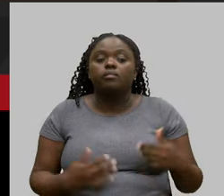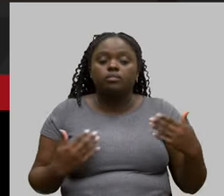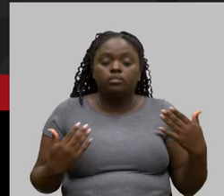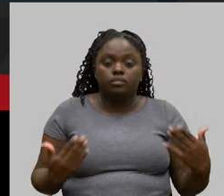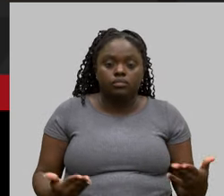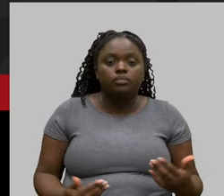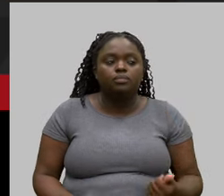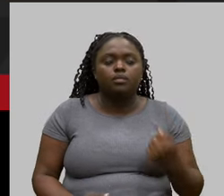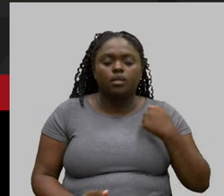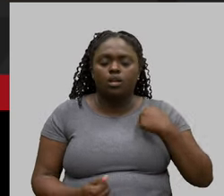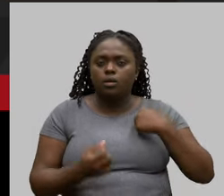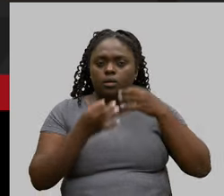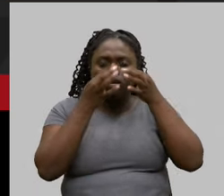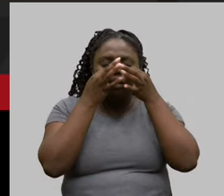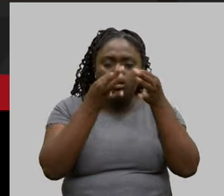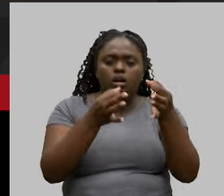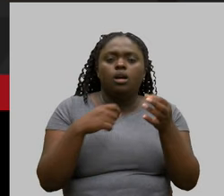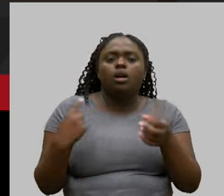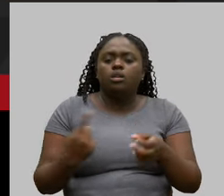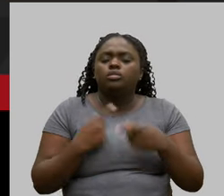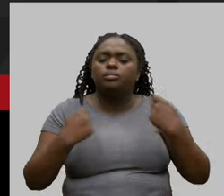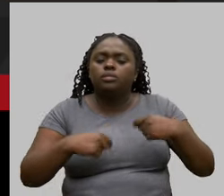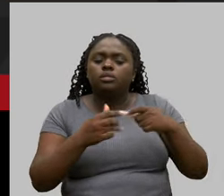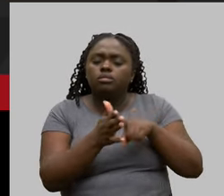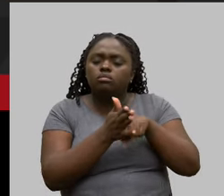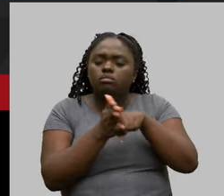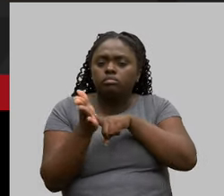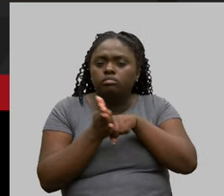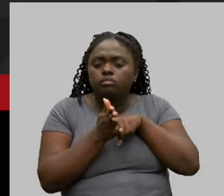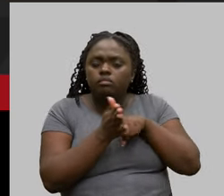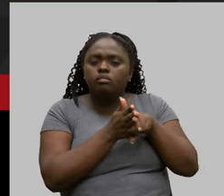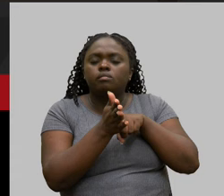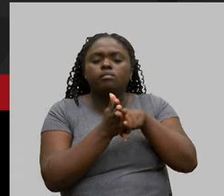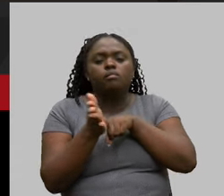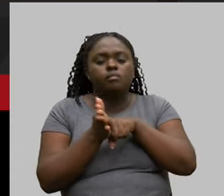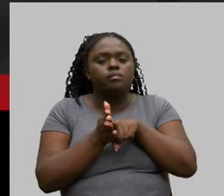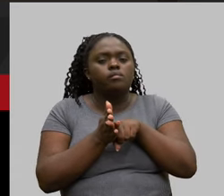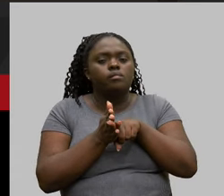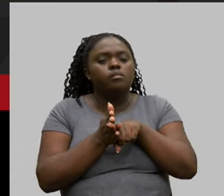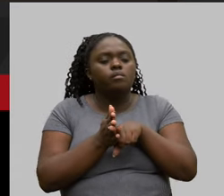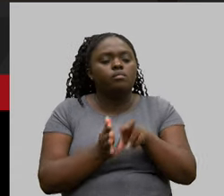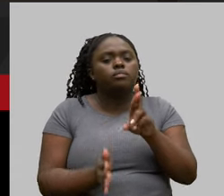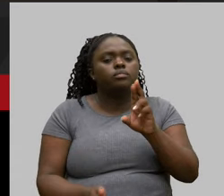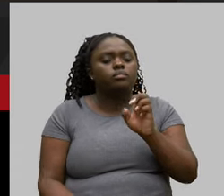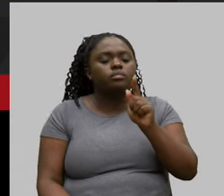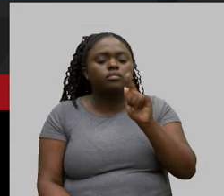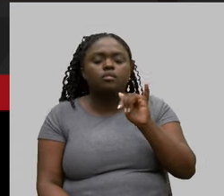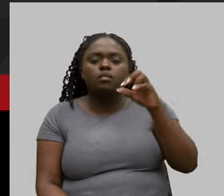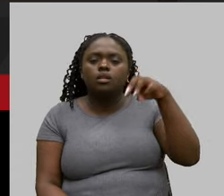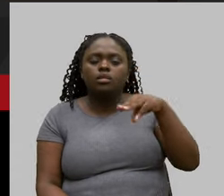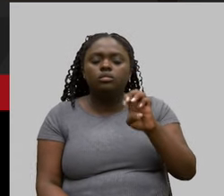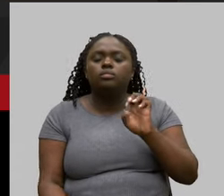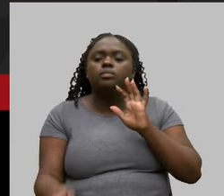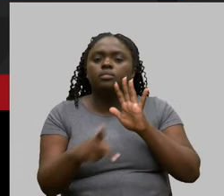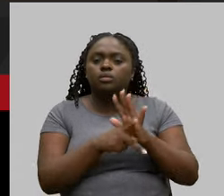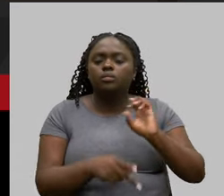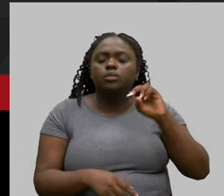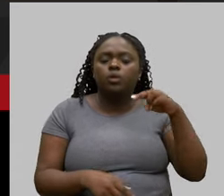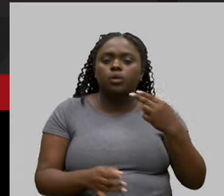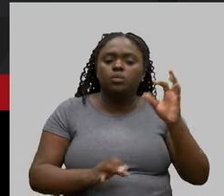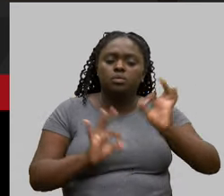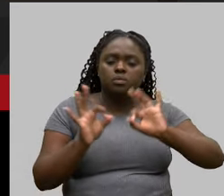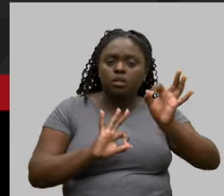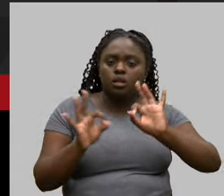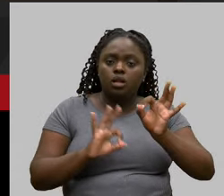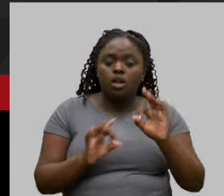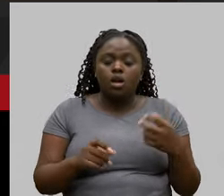chamou muita atenção que a gente precisa investigar né esses esses regimes próprios né ou esses planos de amortização né a razão deles não